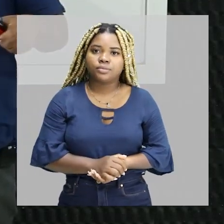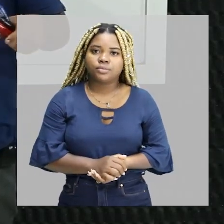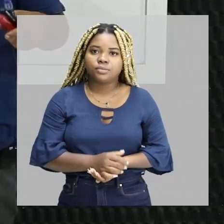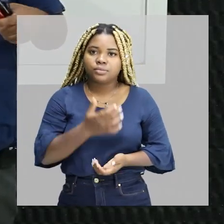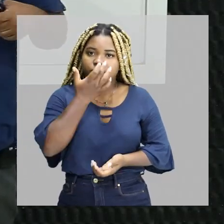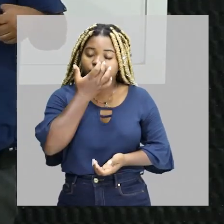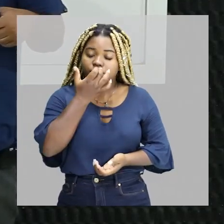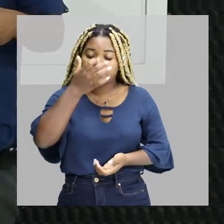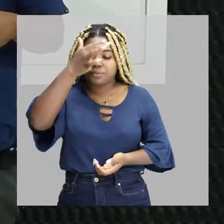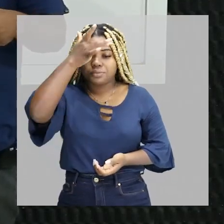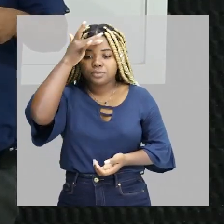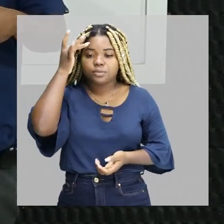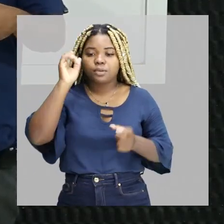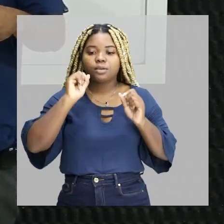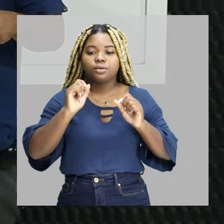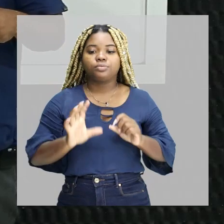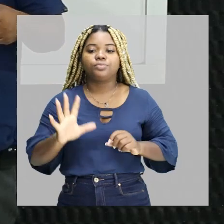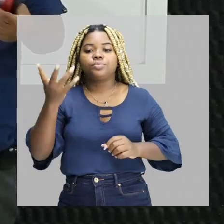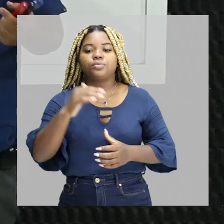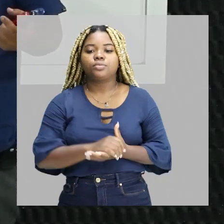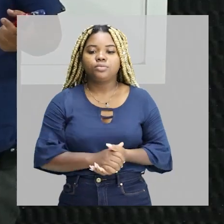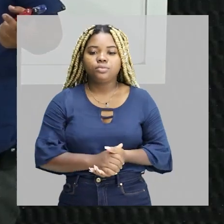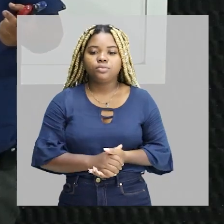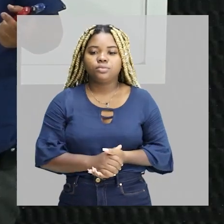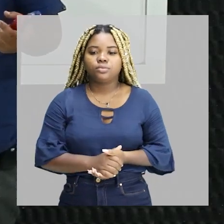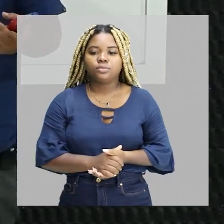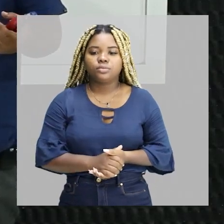eles deitam ali naquelas camas de prego, né,